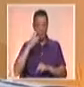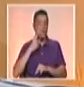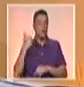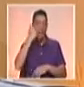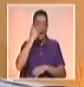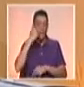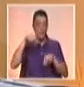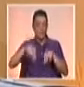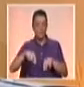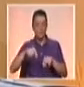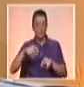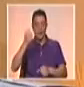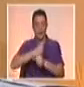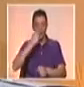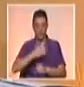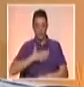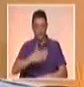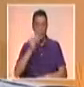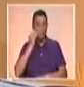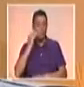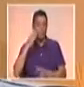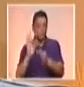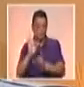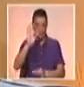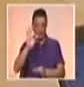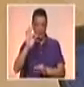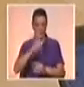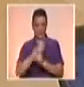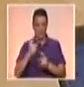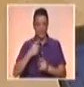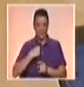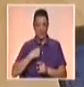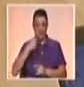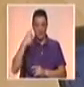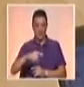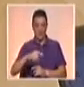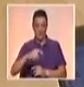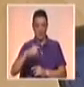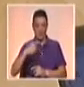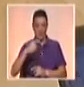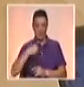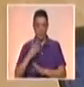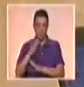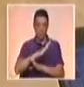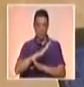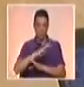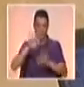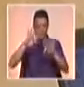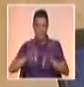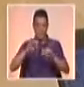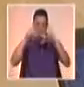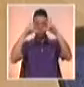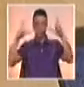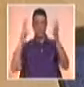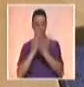parar a esta profissão? Ora, eu fui um bocadinho por... Pronto, na altura em que concluí o meu secundário,